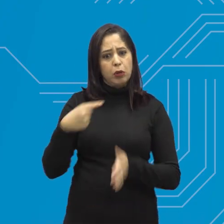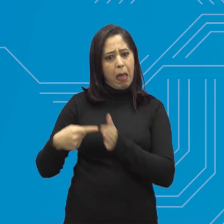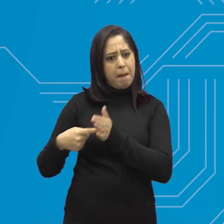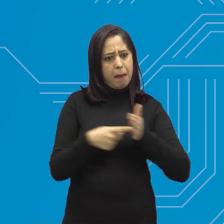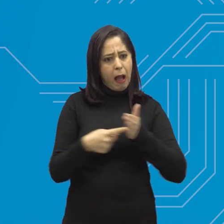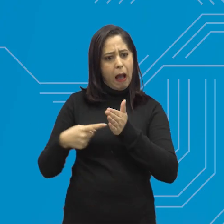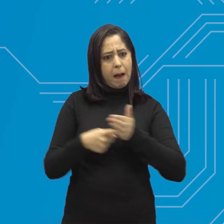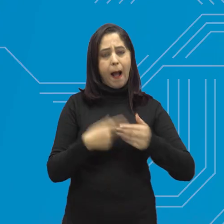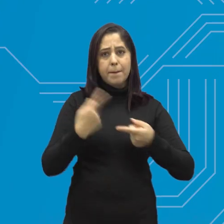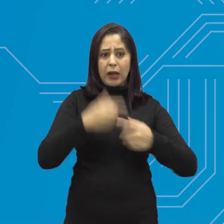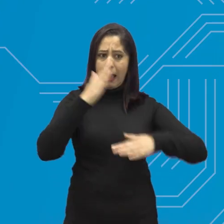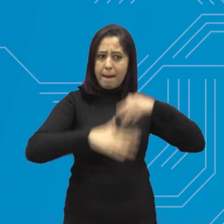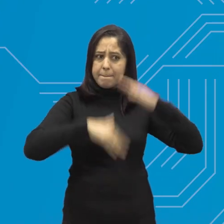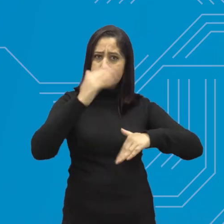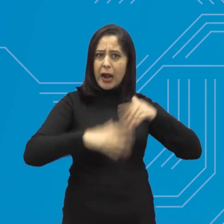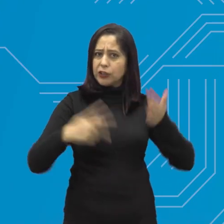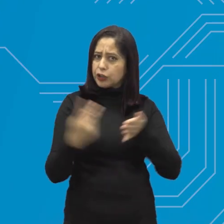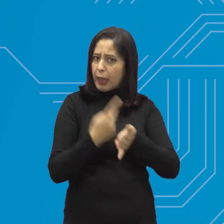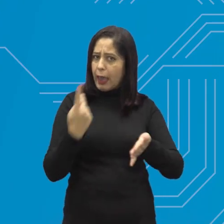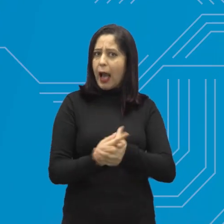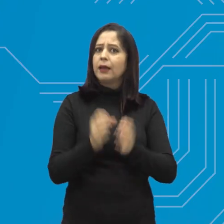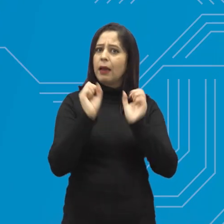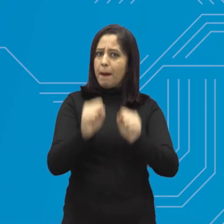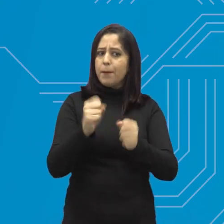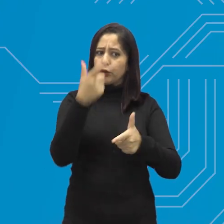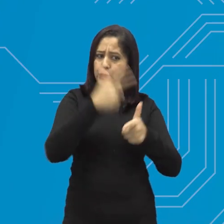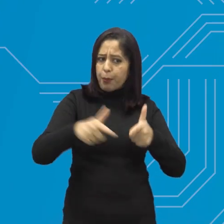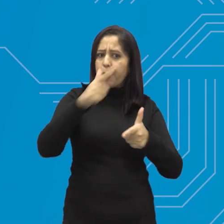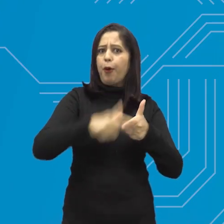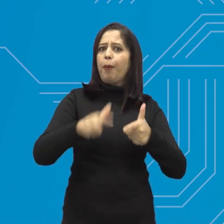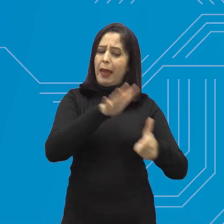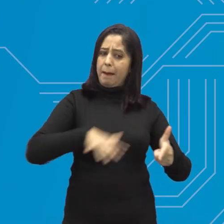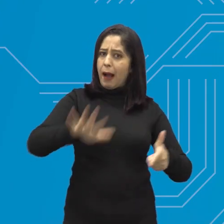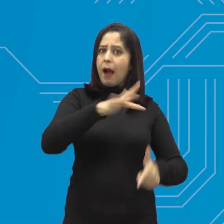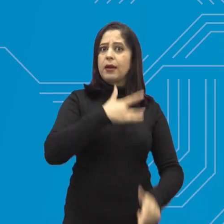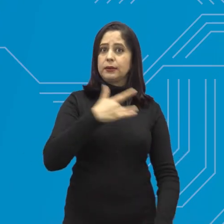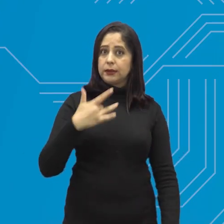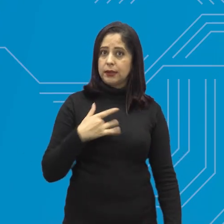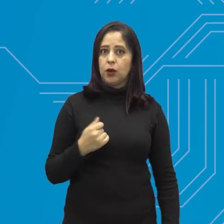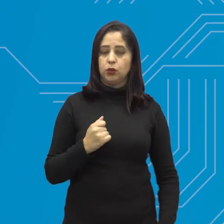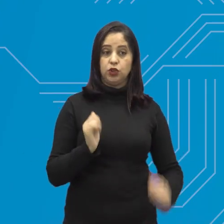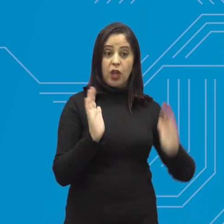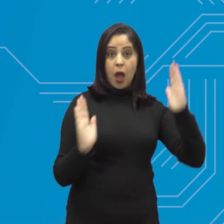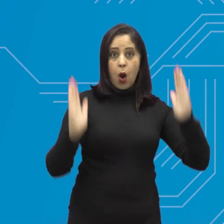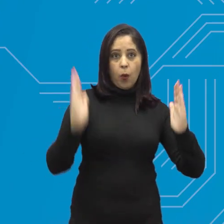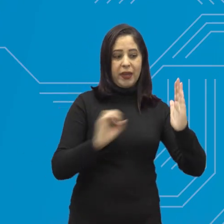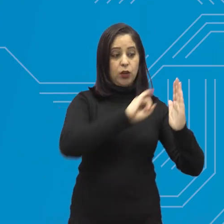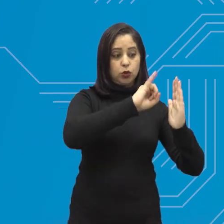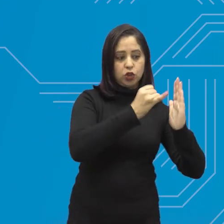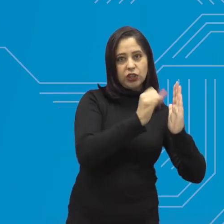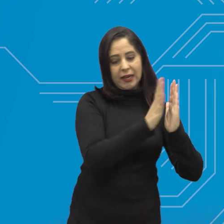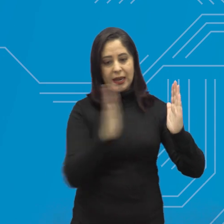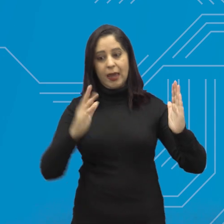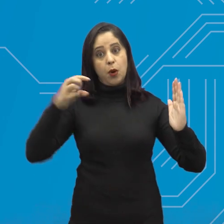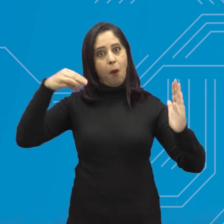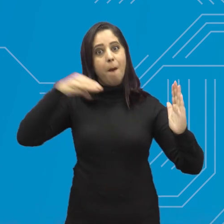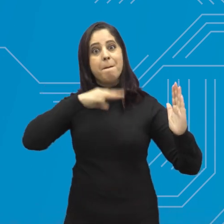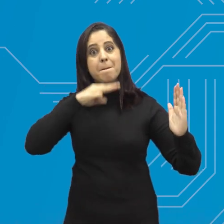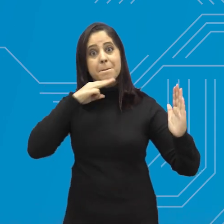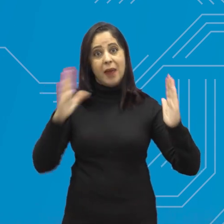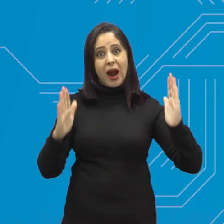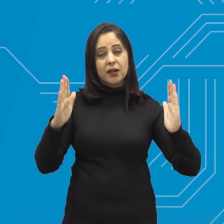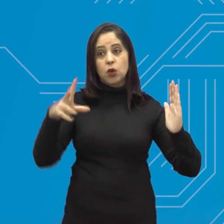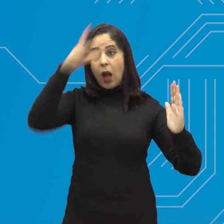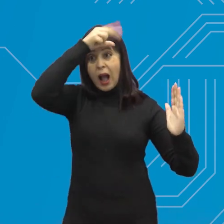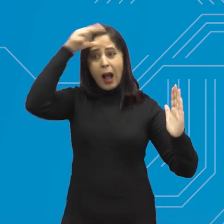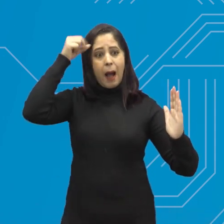recebido denúncias sobre a prática ilegal que pode gerar problemas de saúde pública. Somente no primeiro trimestre deste ano,